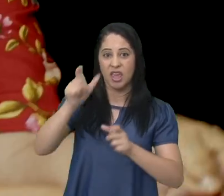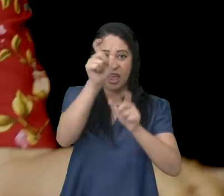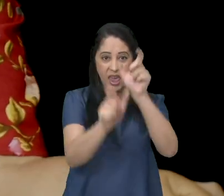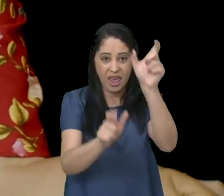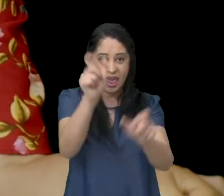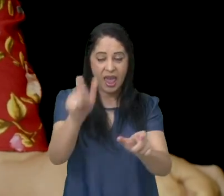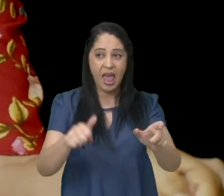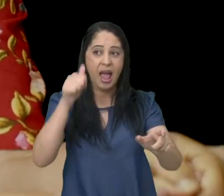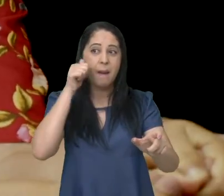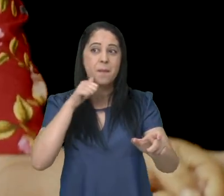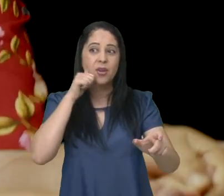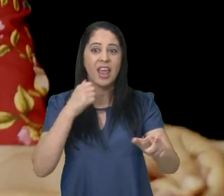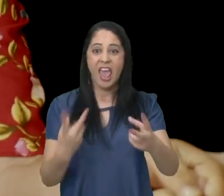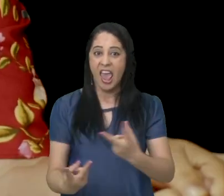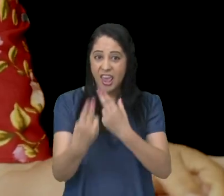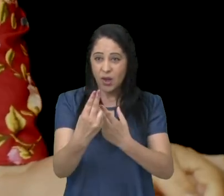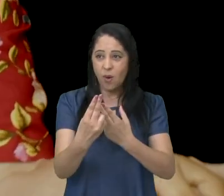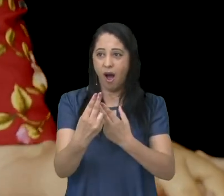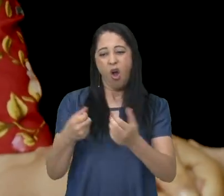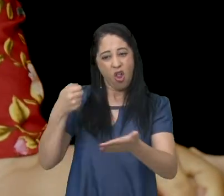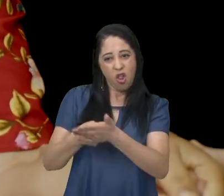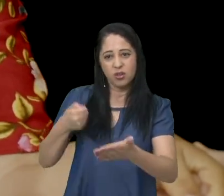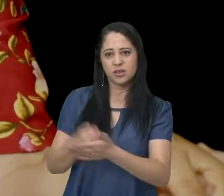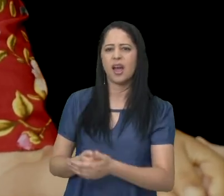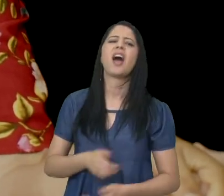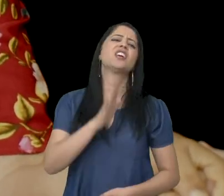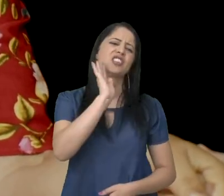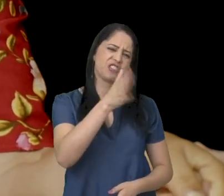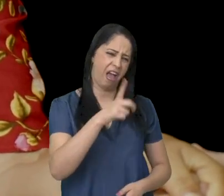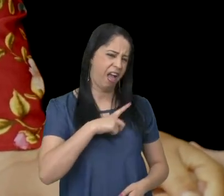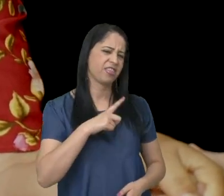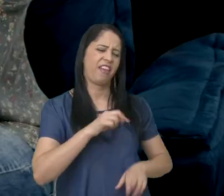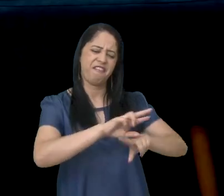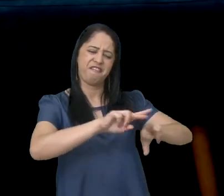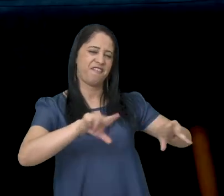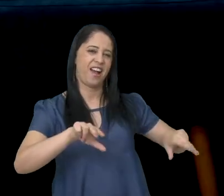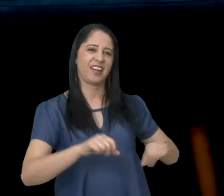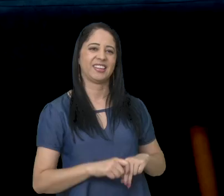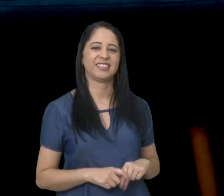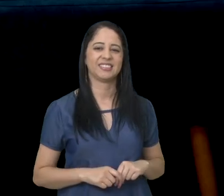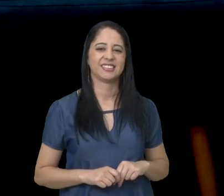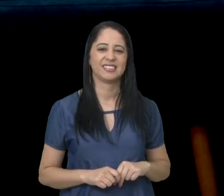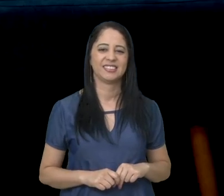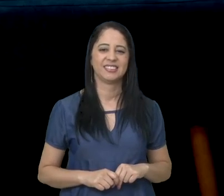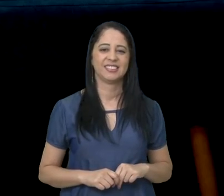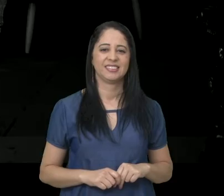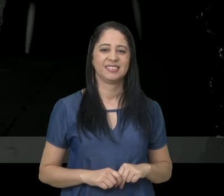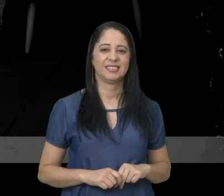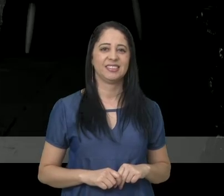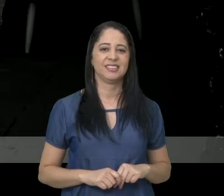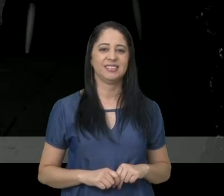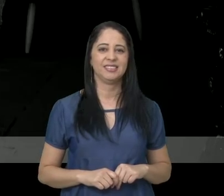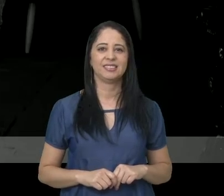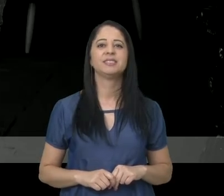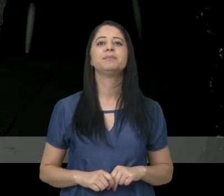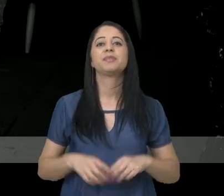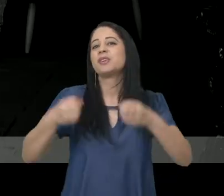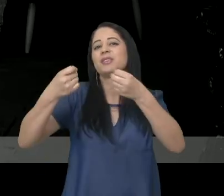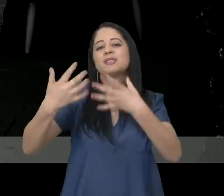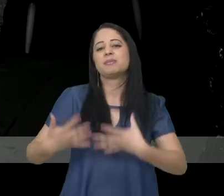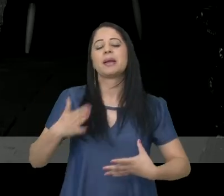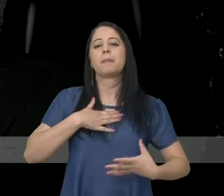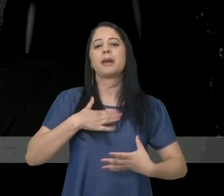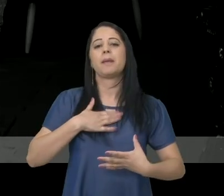das ah, mulheres. Nós temos. e Muitos lutando jovens aí já. pela justiça do Brasil. Muito Ótimo. obrigado. Obrigada. Conta